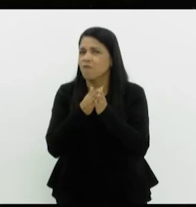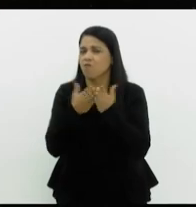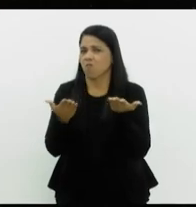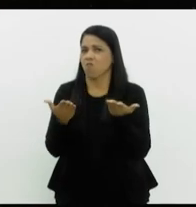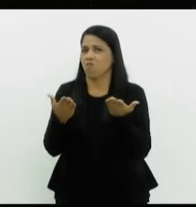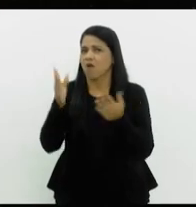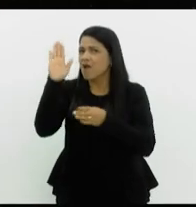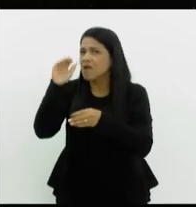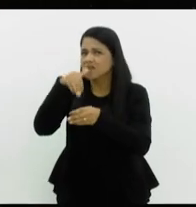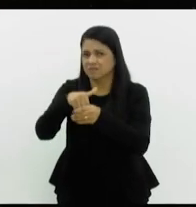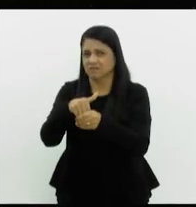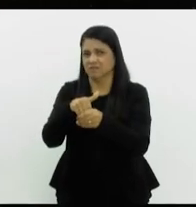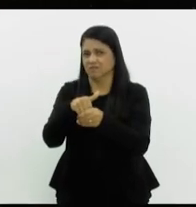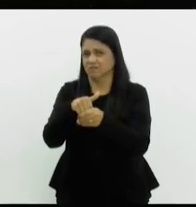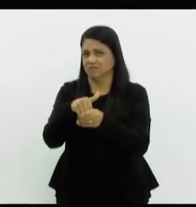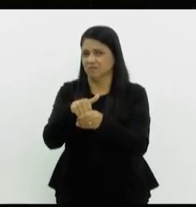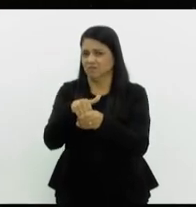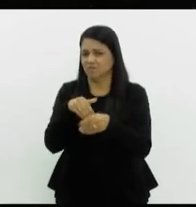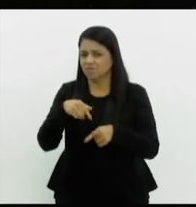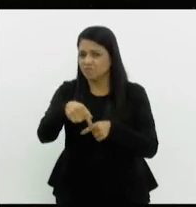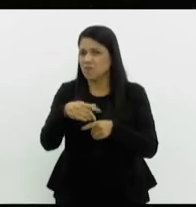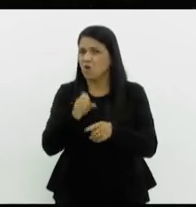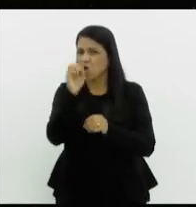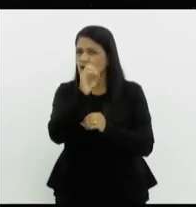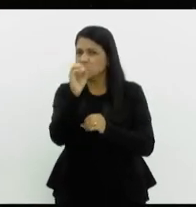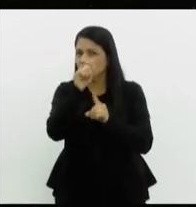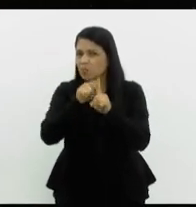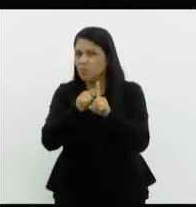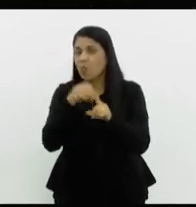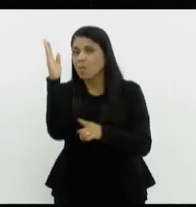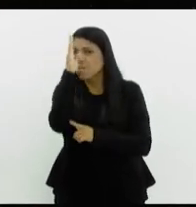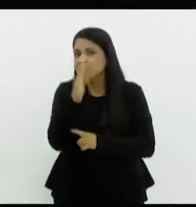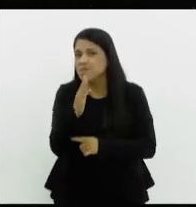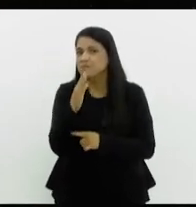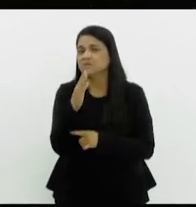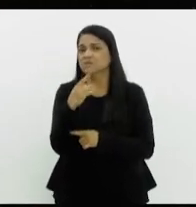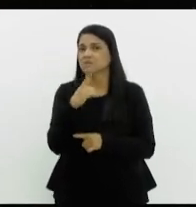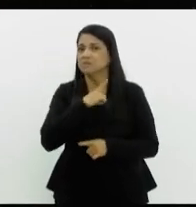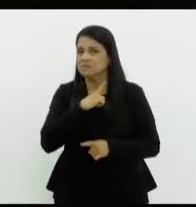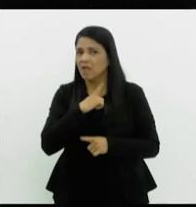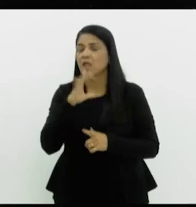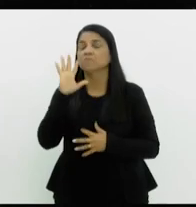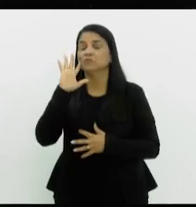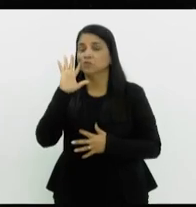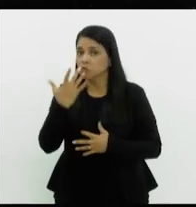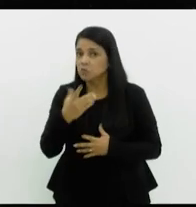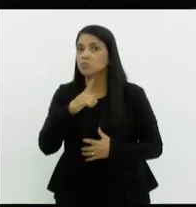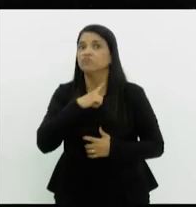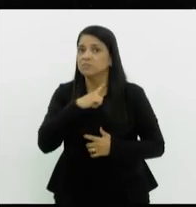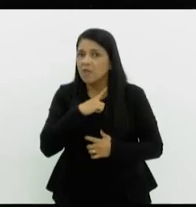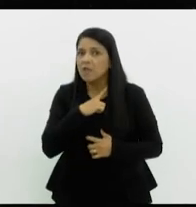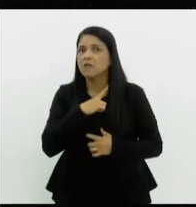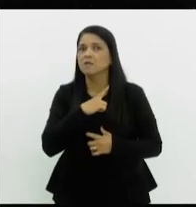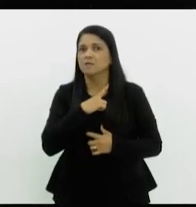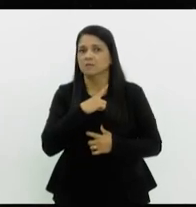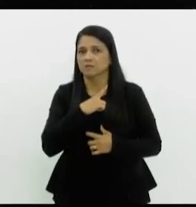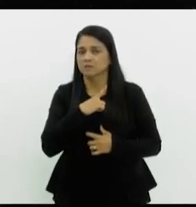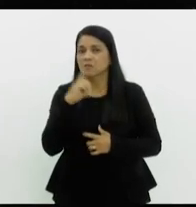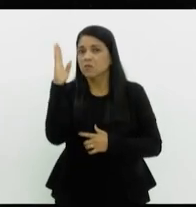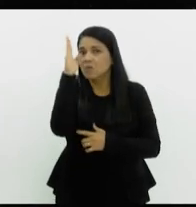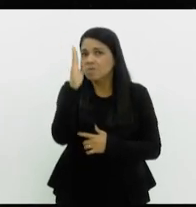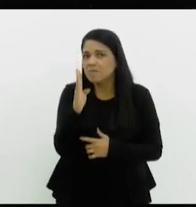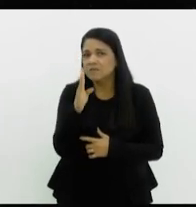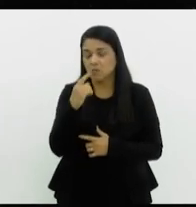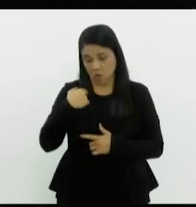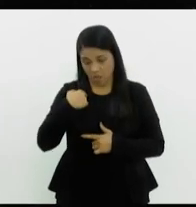aí. Vão vir as próximas. O Brasil ainda tem solução. O Brasil ainda tem, eu